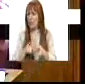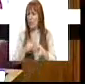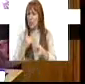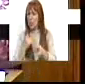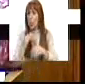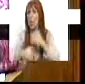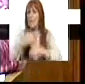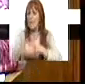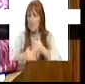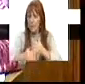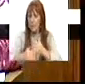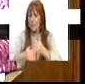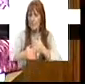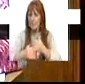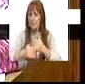um avançar